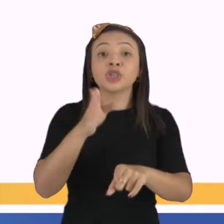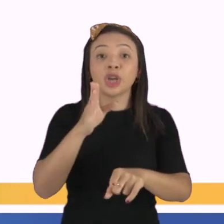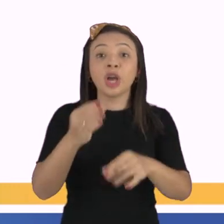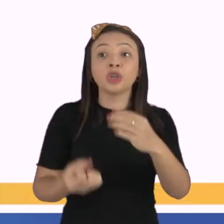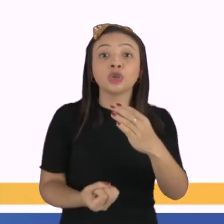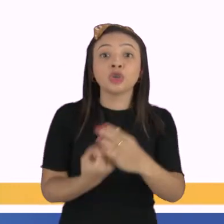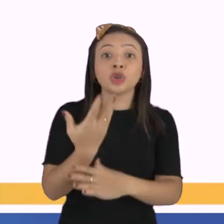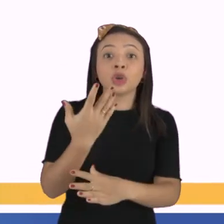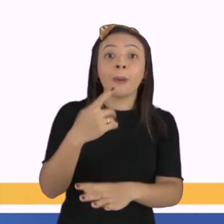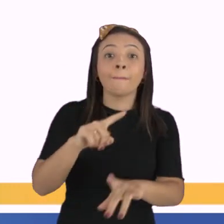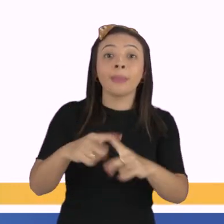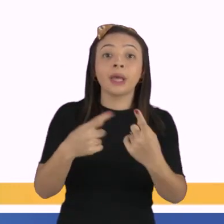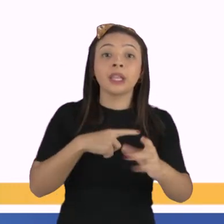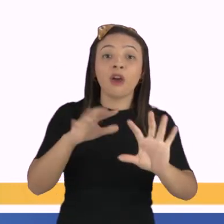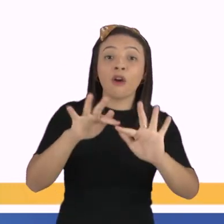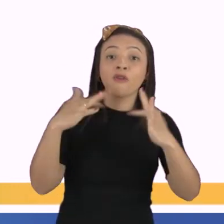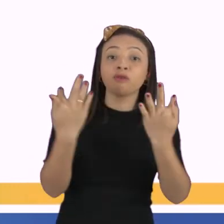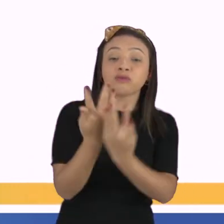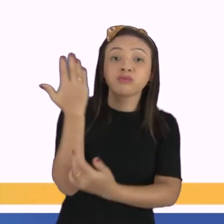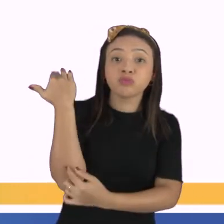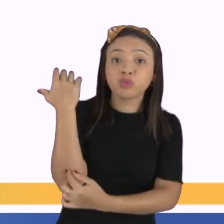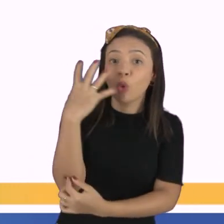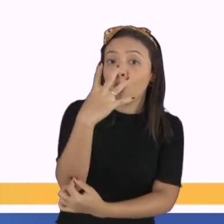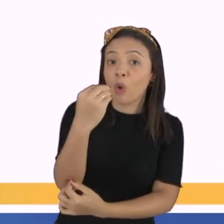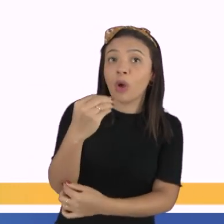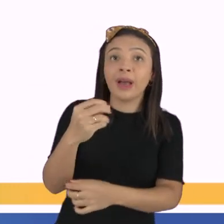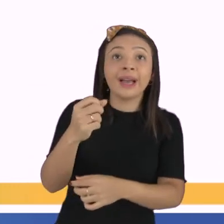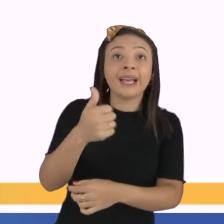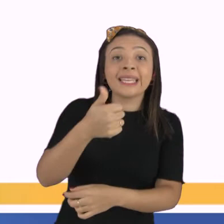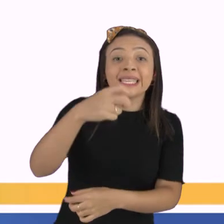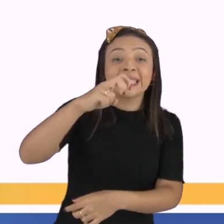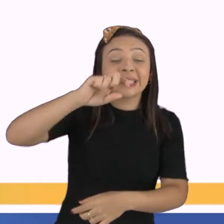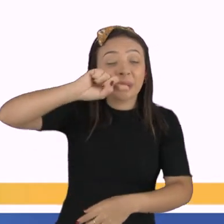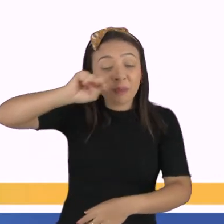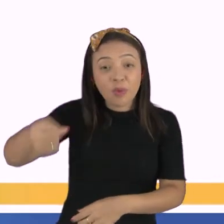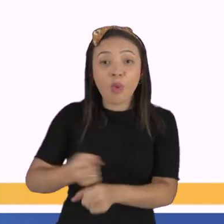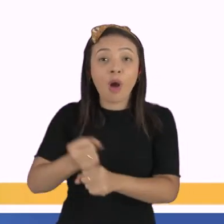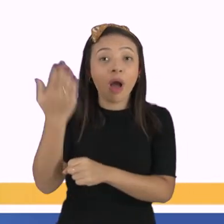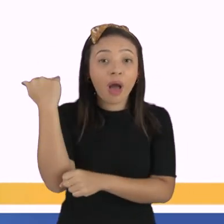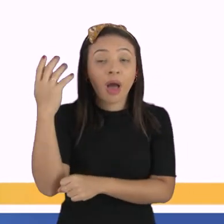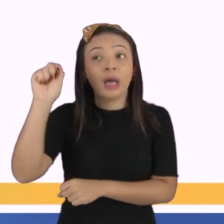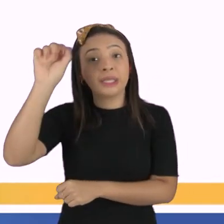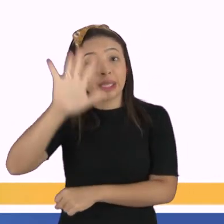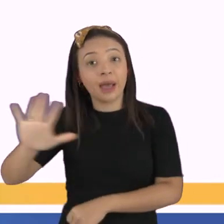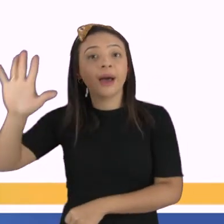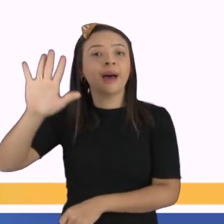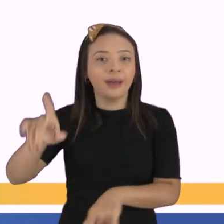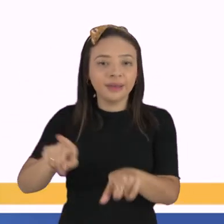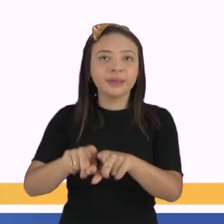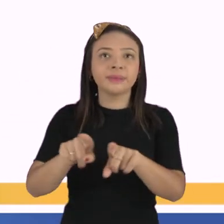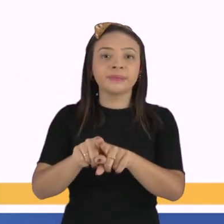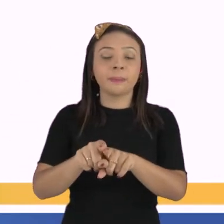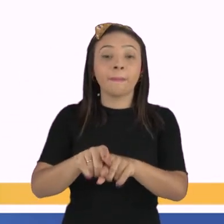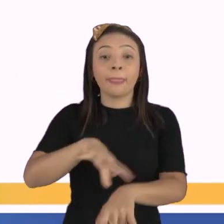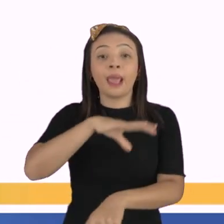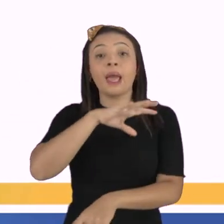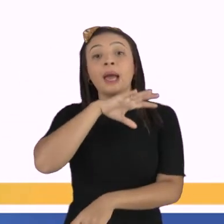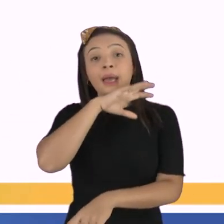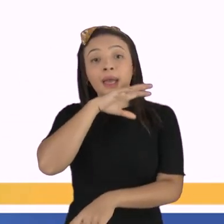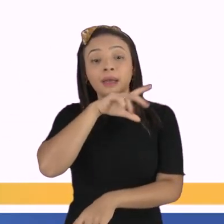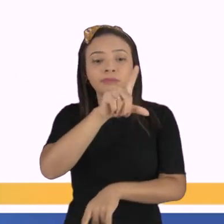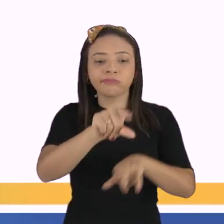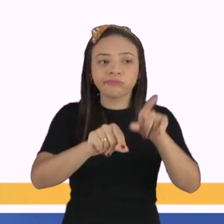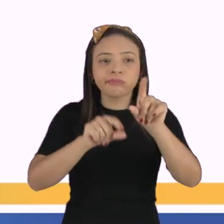descendentes de lobos que foram domesticados há pelo menos 15 mil anos atrás na Ásia ou no Oriente Médio. Esses animais, eles teriam